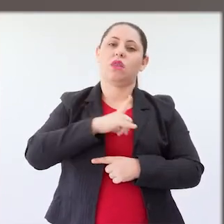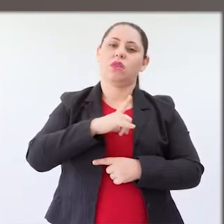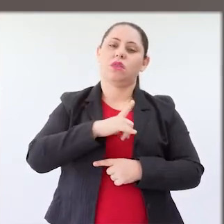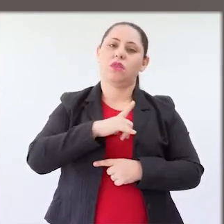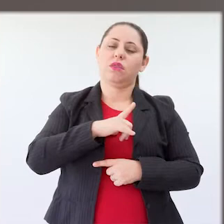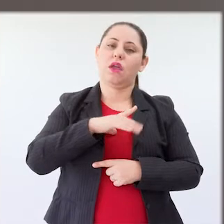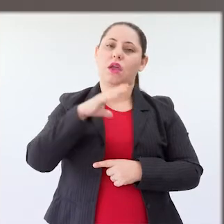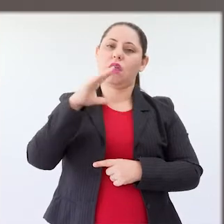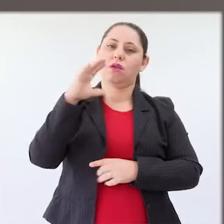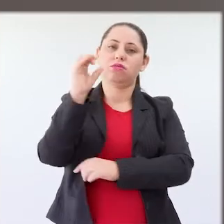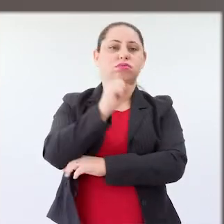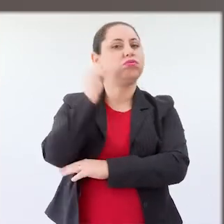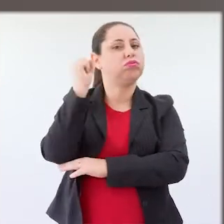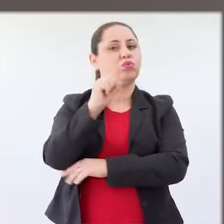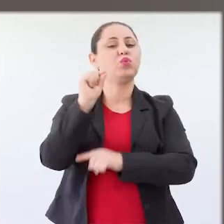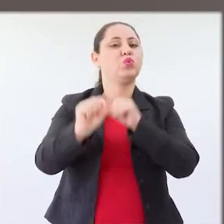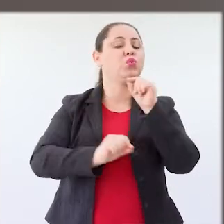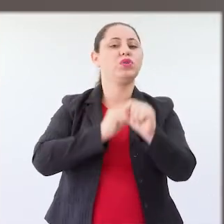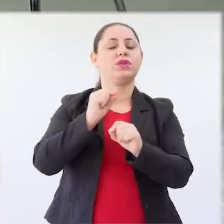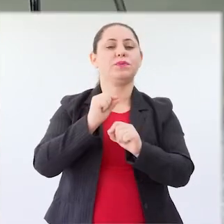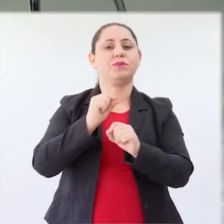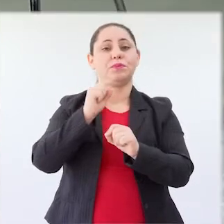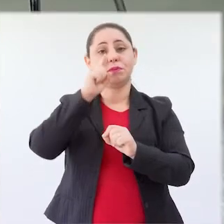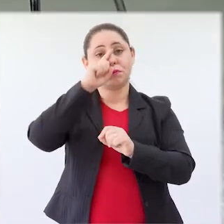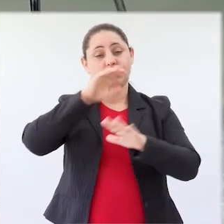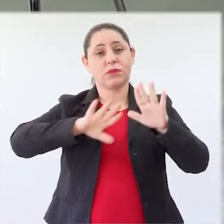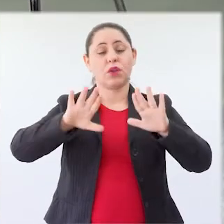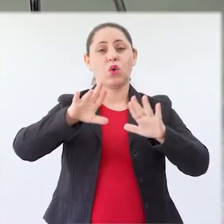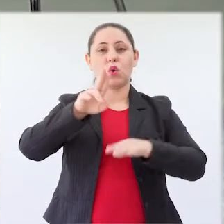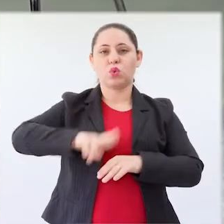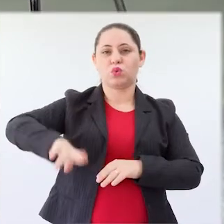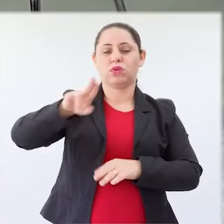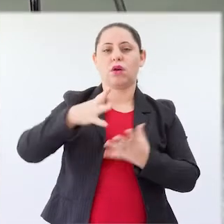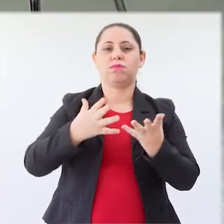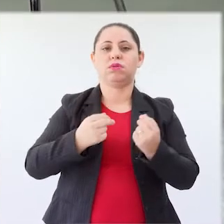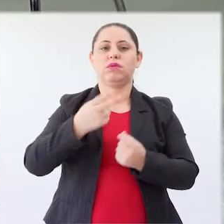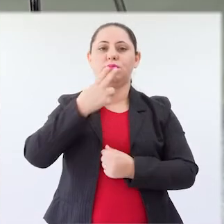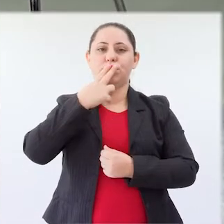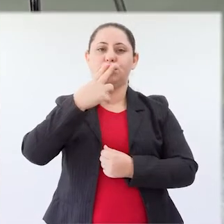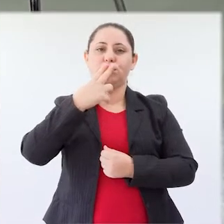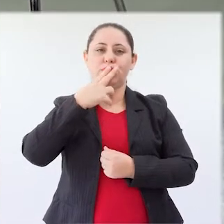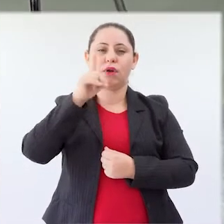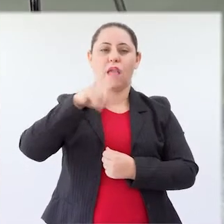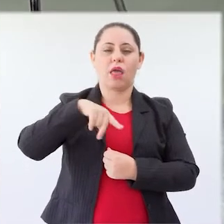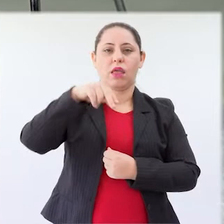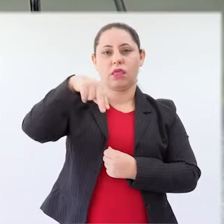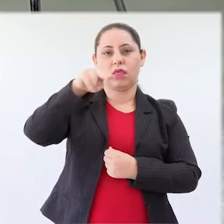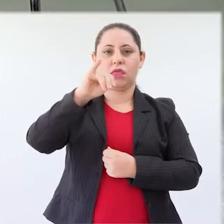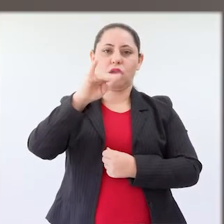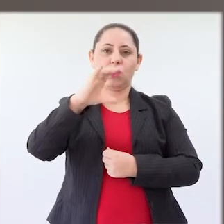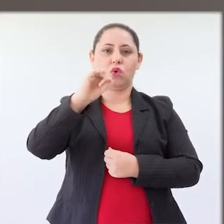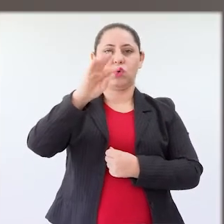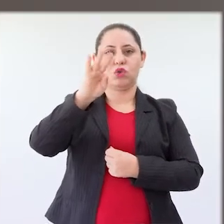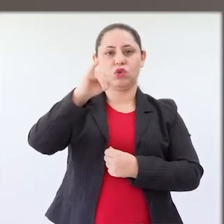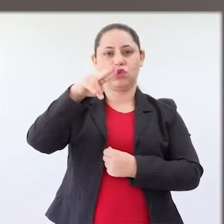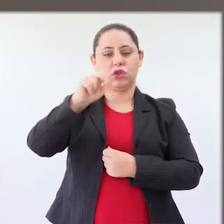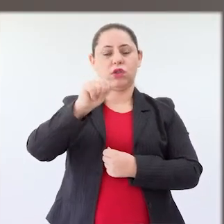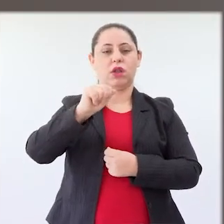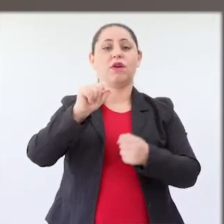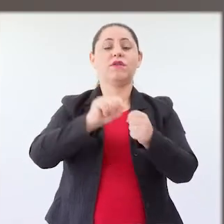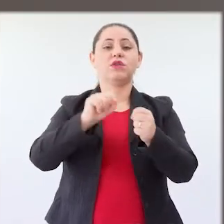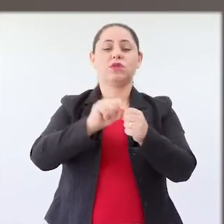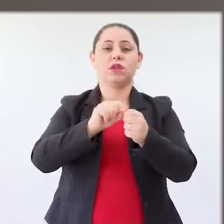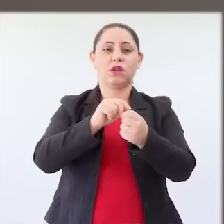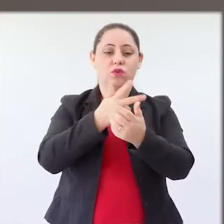só, ele já tem um fator de risco, né? Então, como o alto consumo de cigarros, aí a questão da nicotina, ela faz